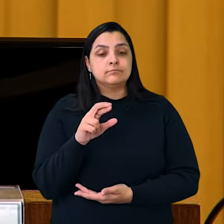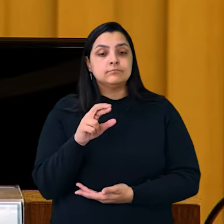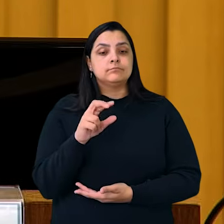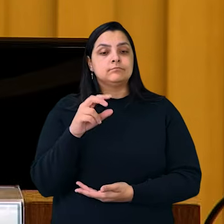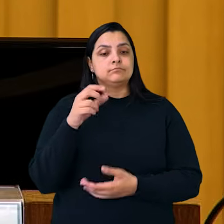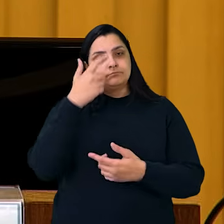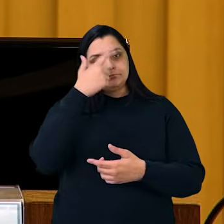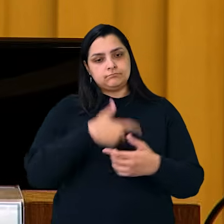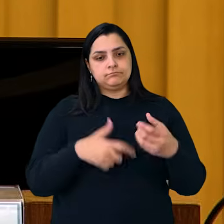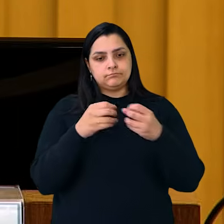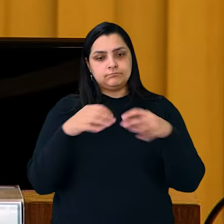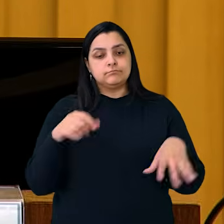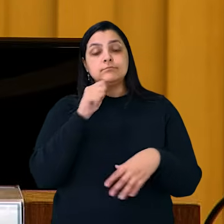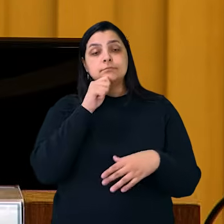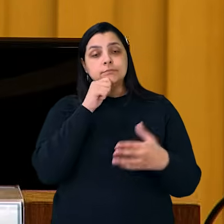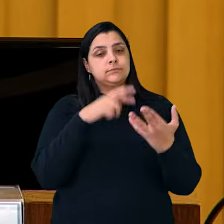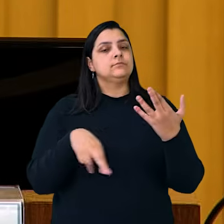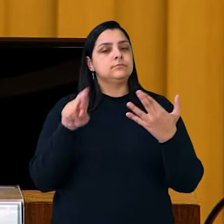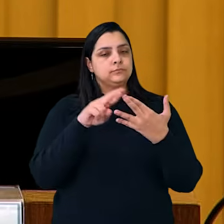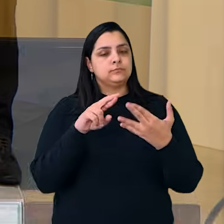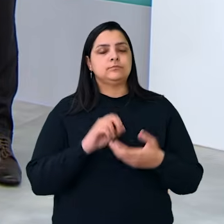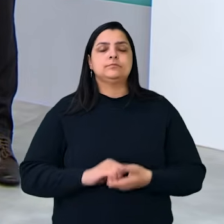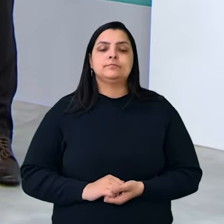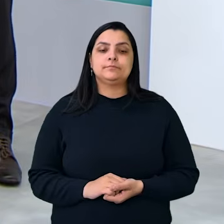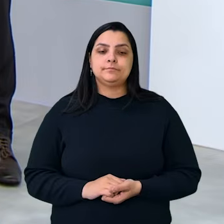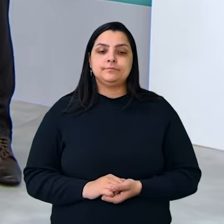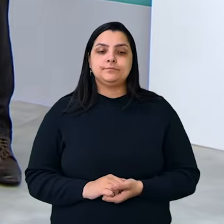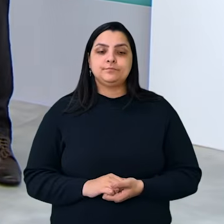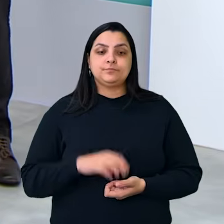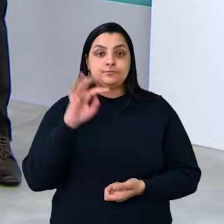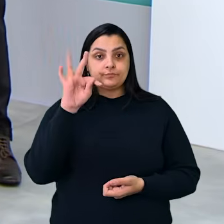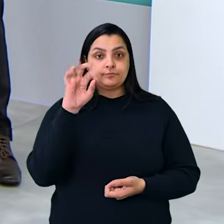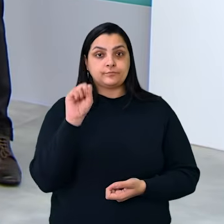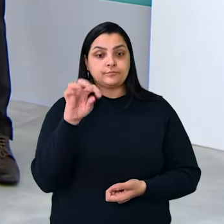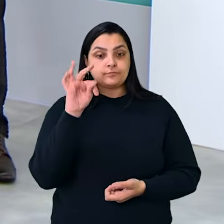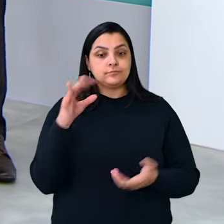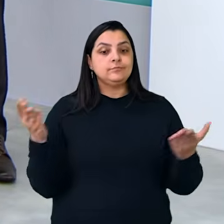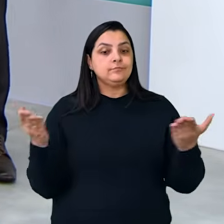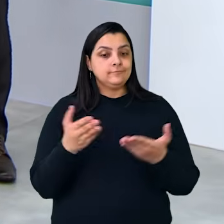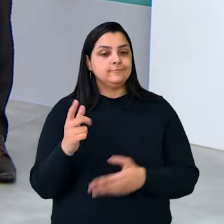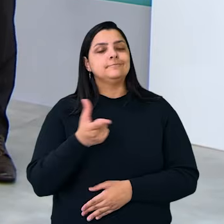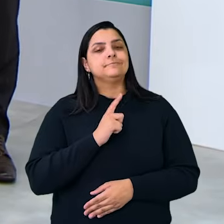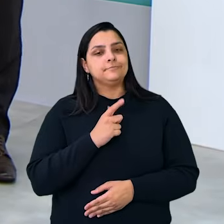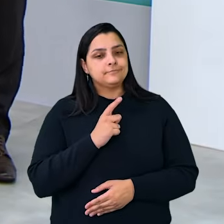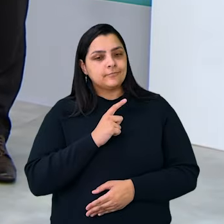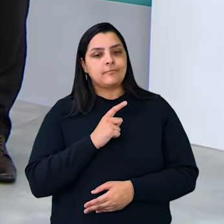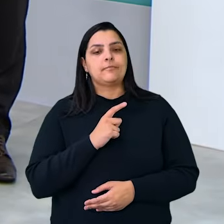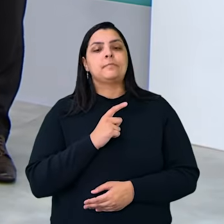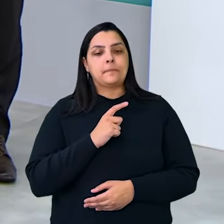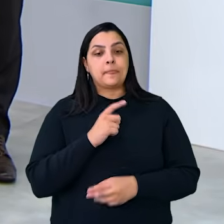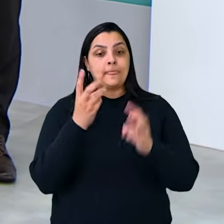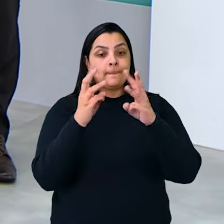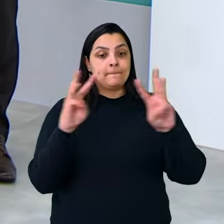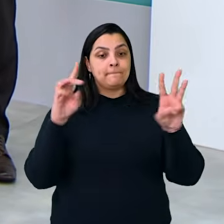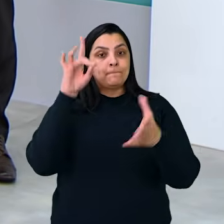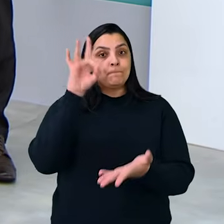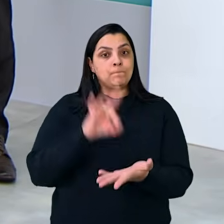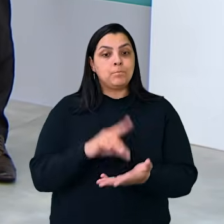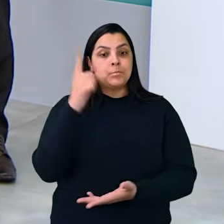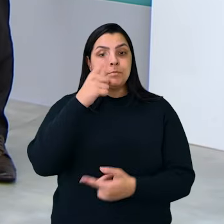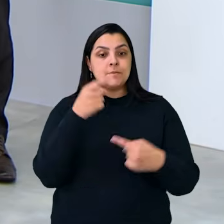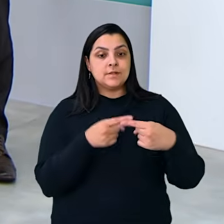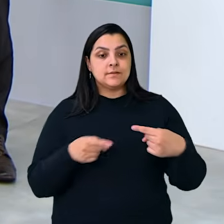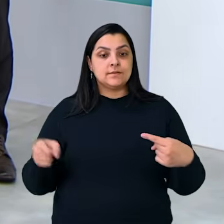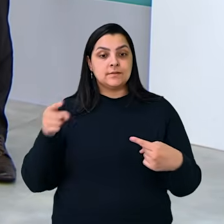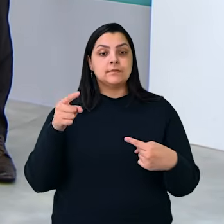indenização por dano moral. Ainda cabe recurso. O Tribunal Superior do Trabalho agora conta com uma página oficial para a primeira